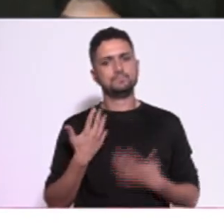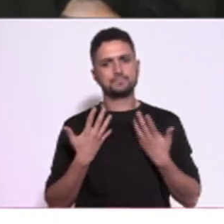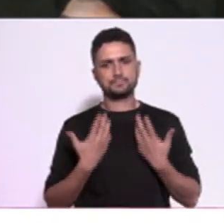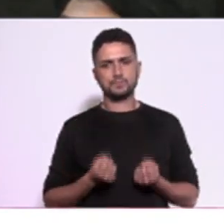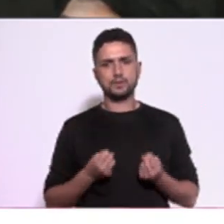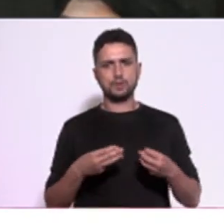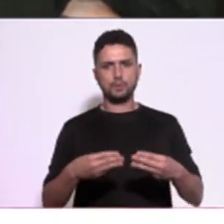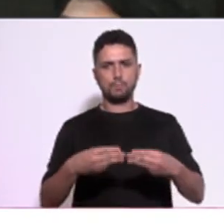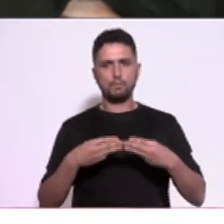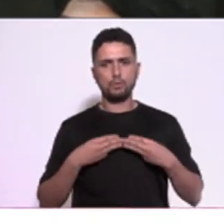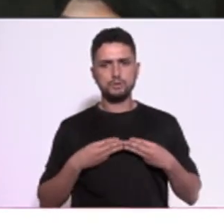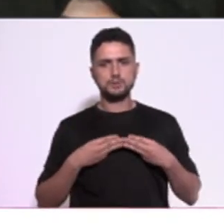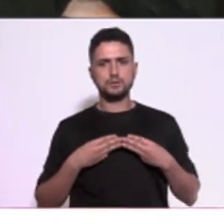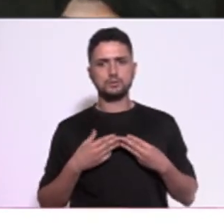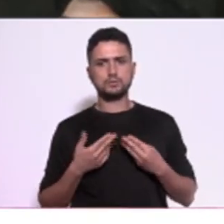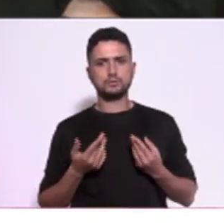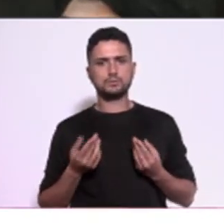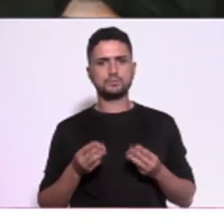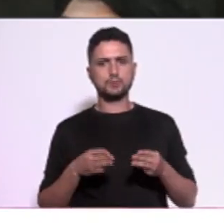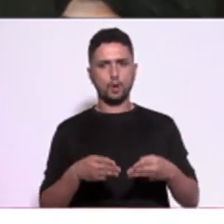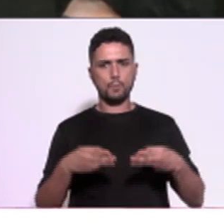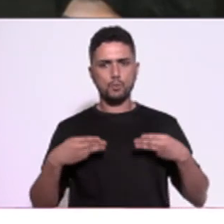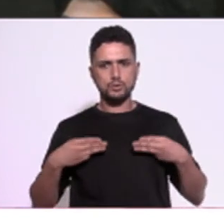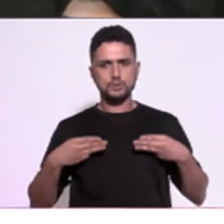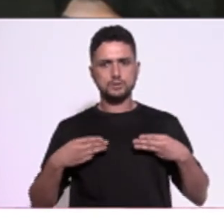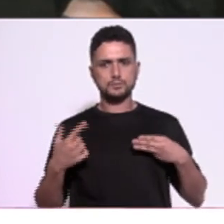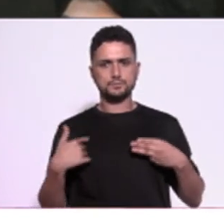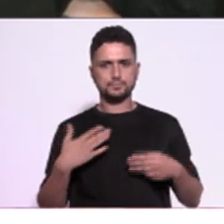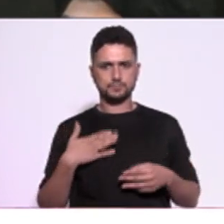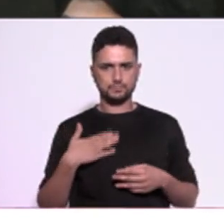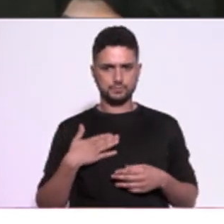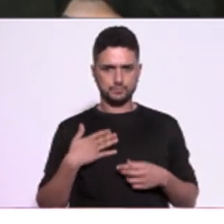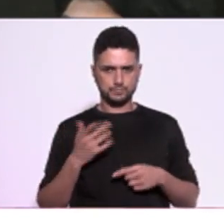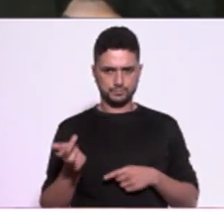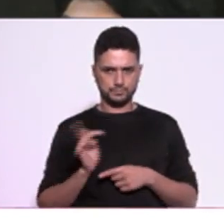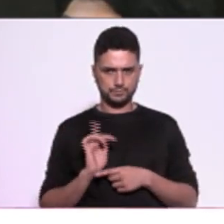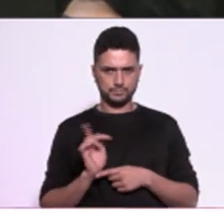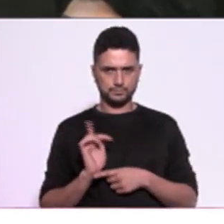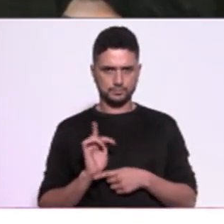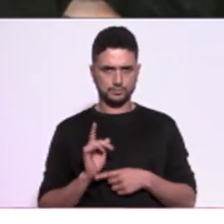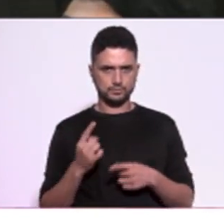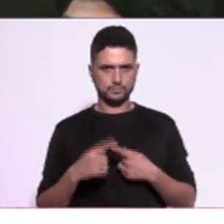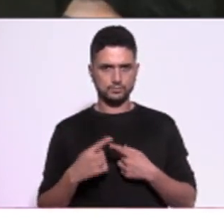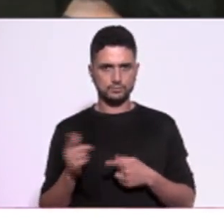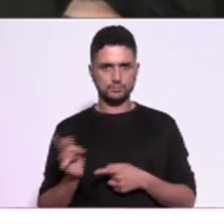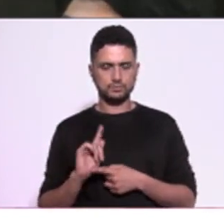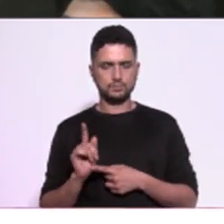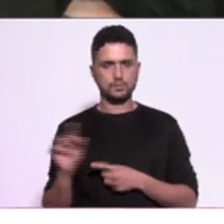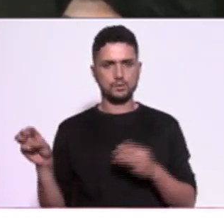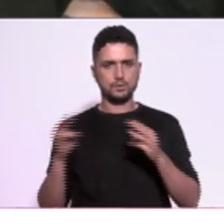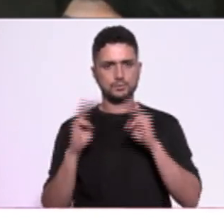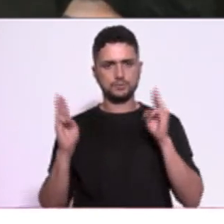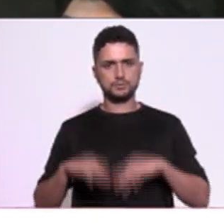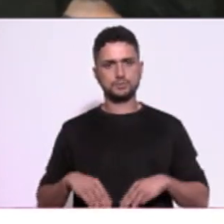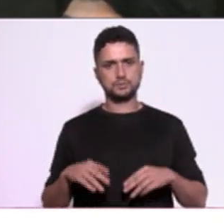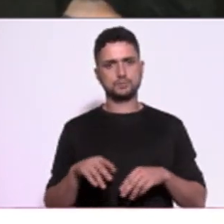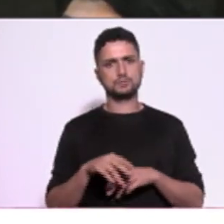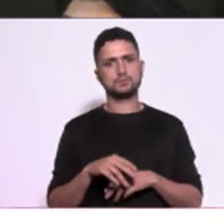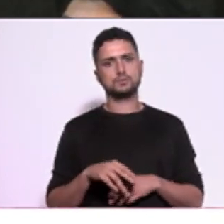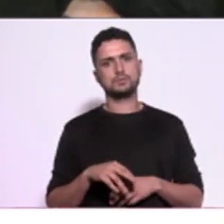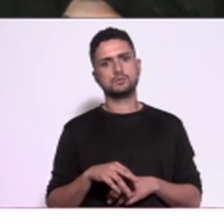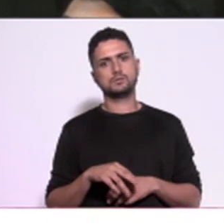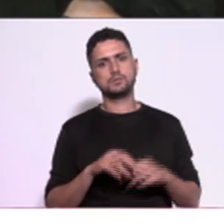essa moção na minha gestão, porque na gestão do Museu da República, no momento,